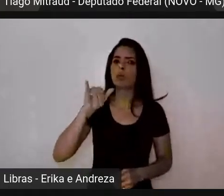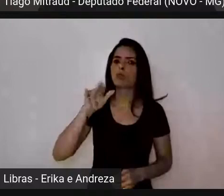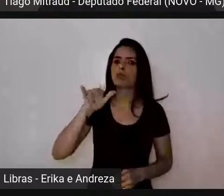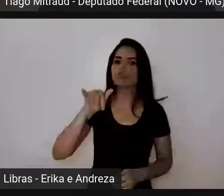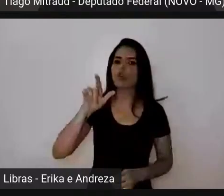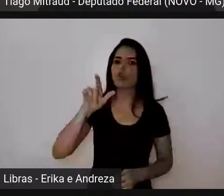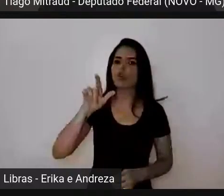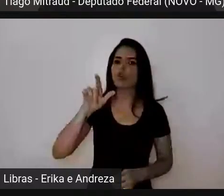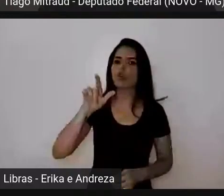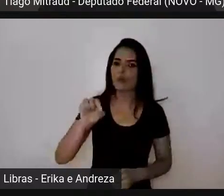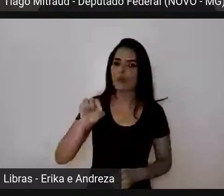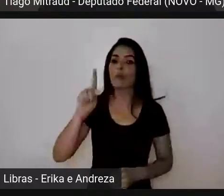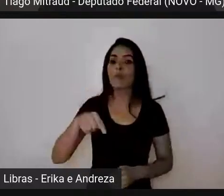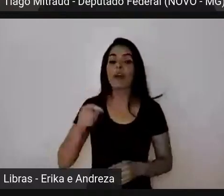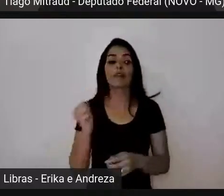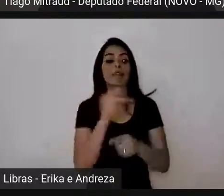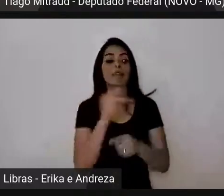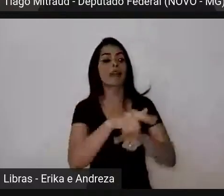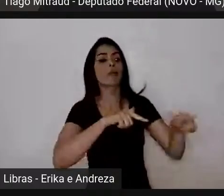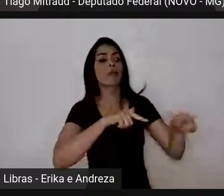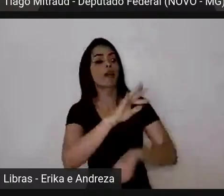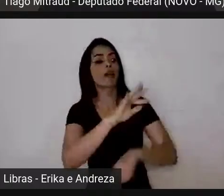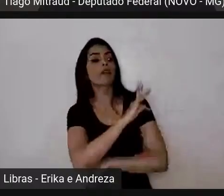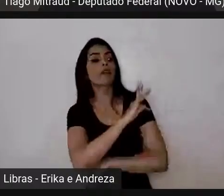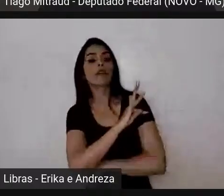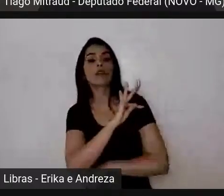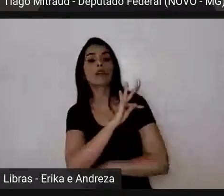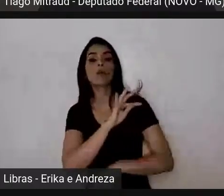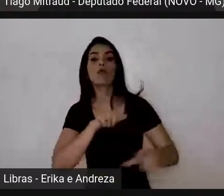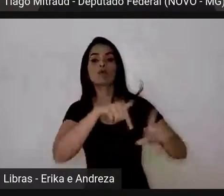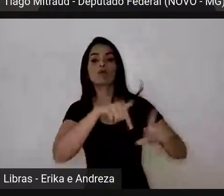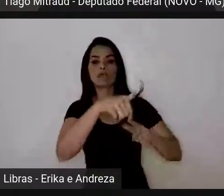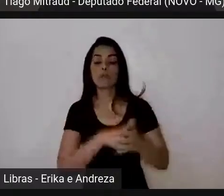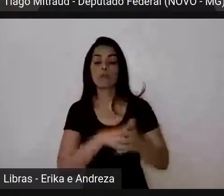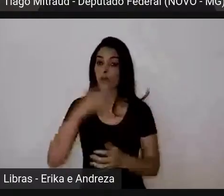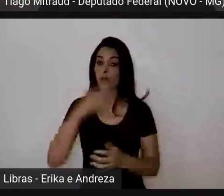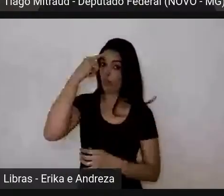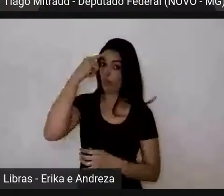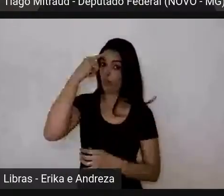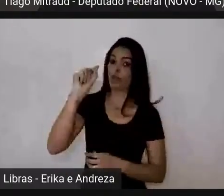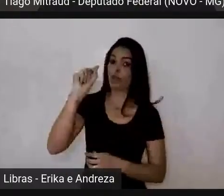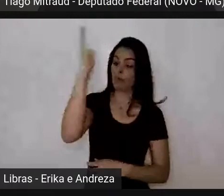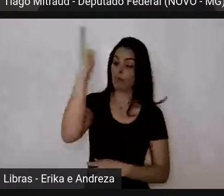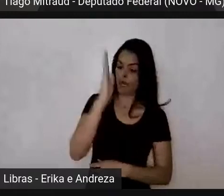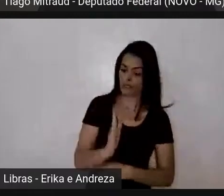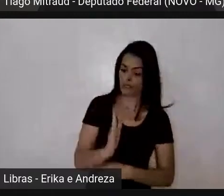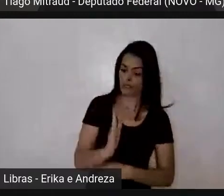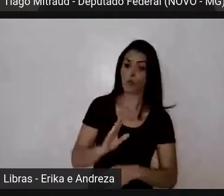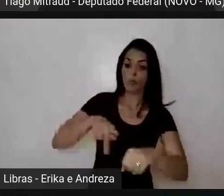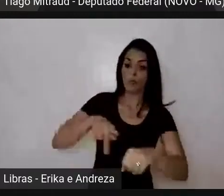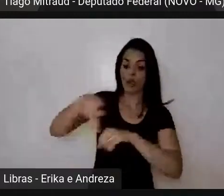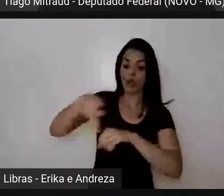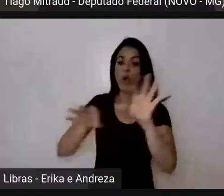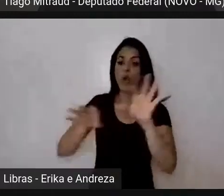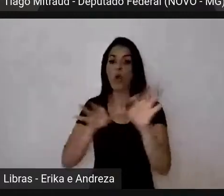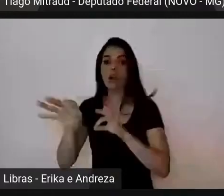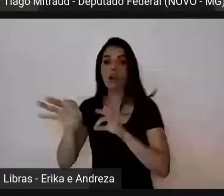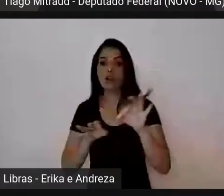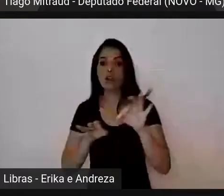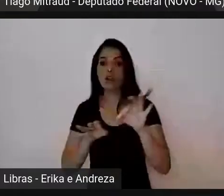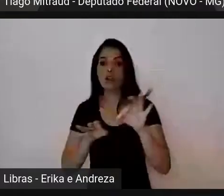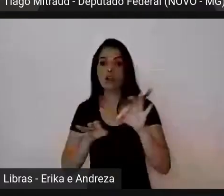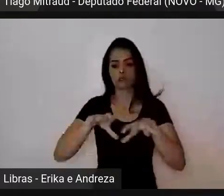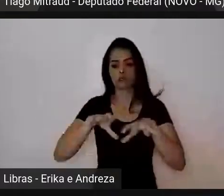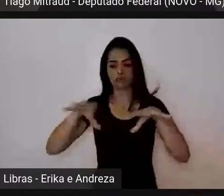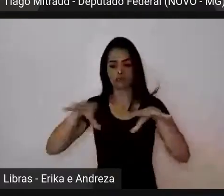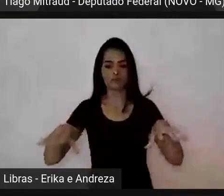natureza técnica, a visão dele. Eu penso que um país bem organizado, ele divide os cargos que são técnicos,